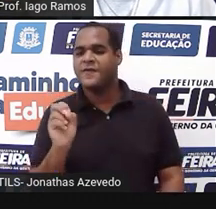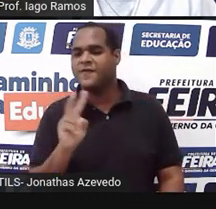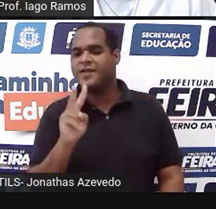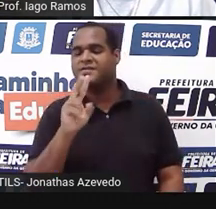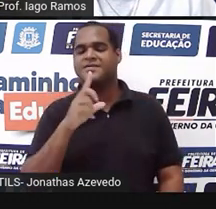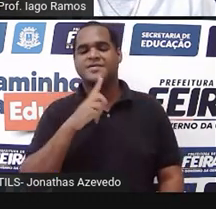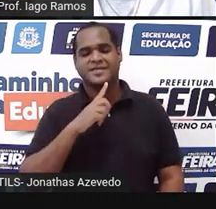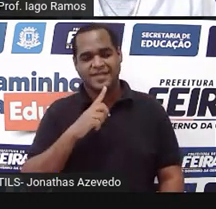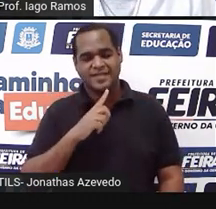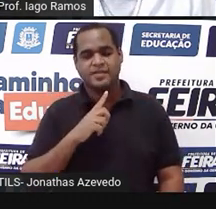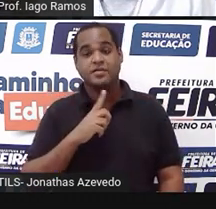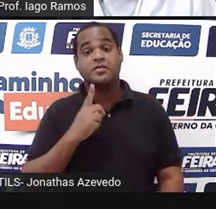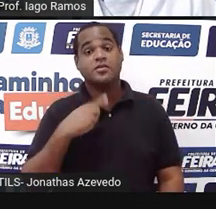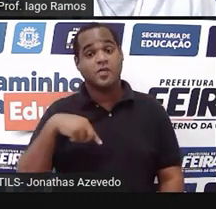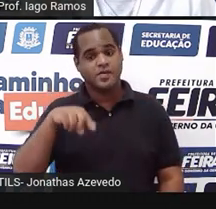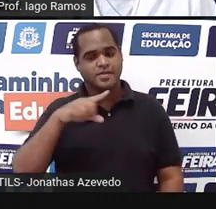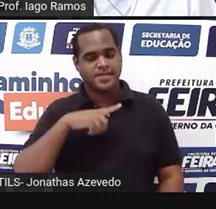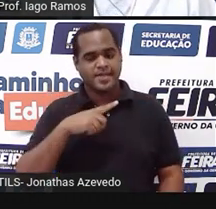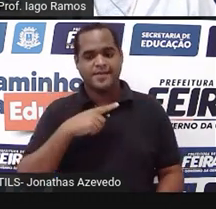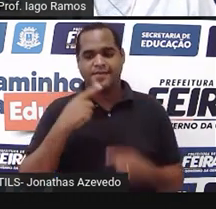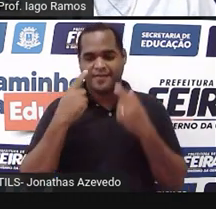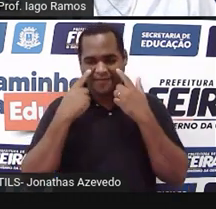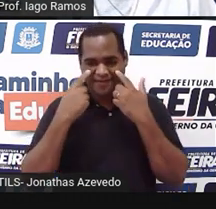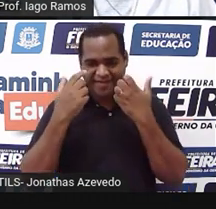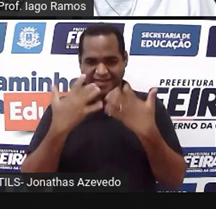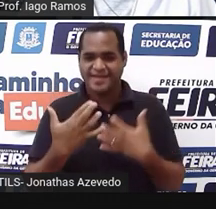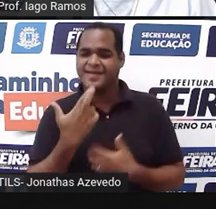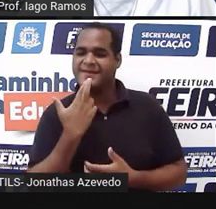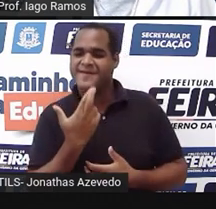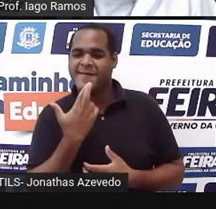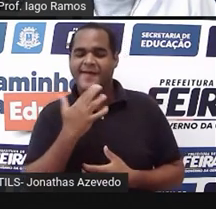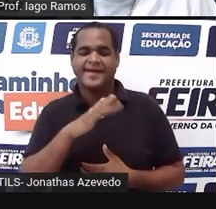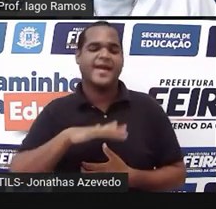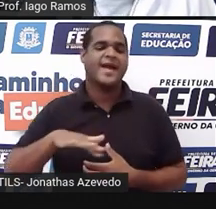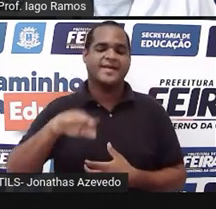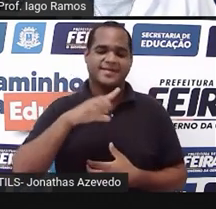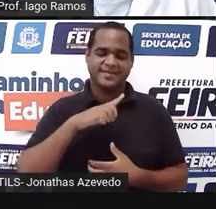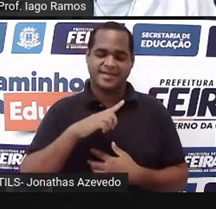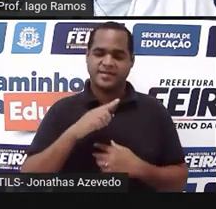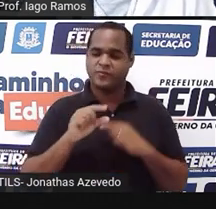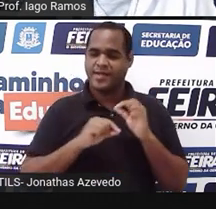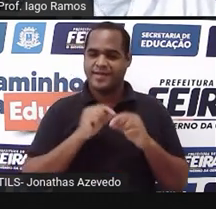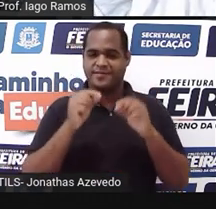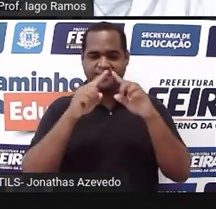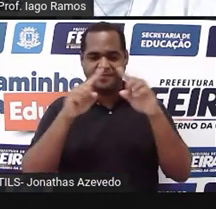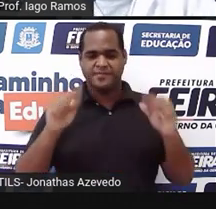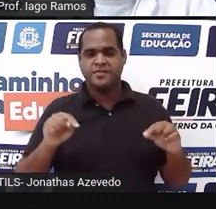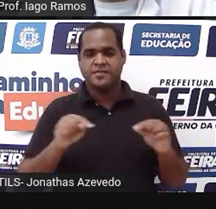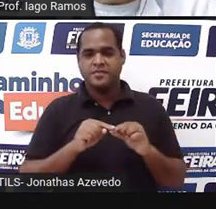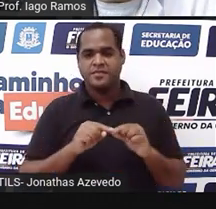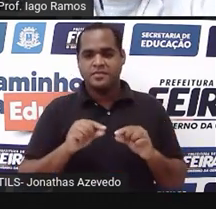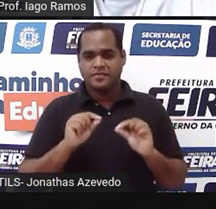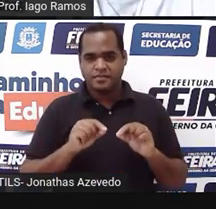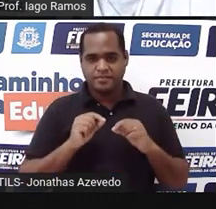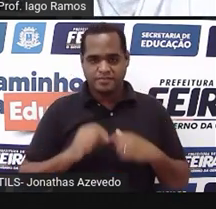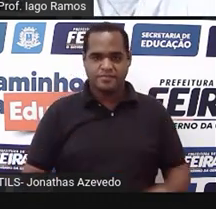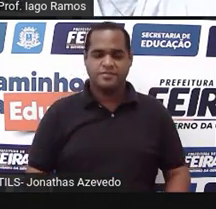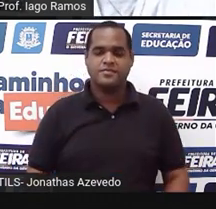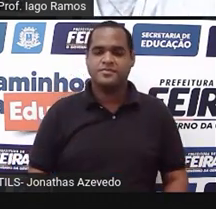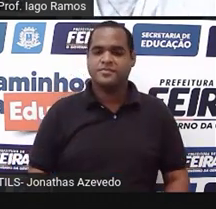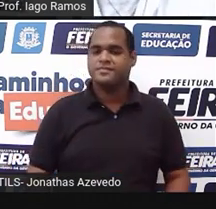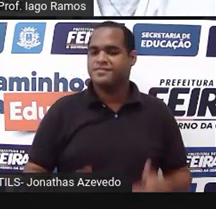e a gente vai ver o resultado né da área desse trapézio aí certo bom